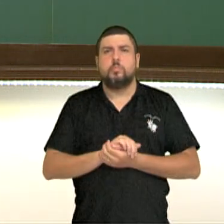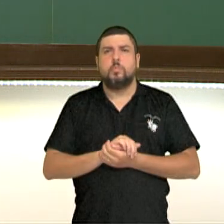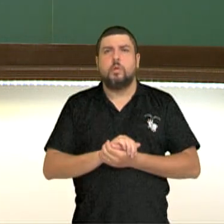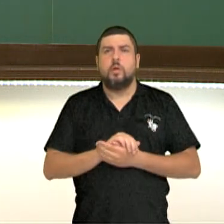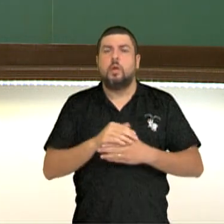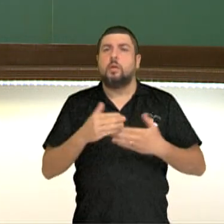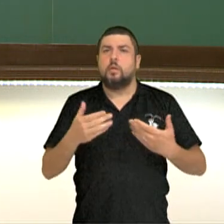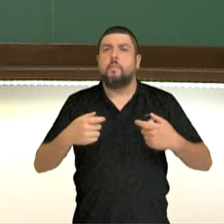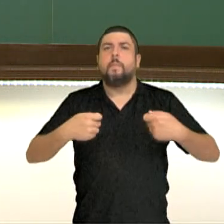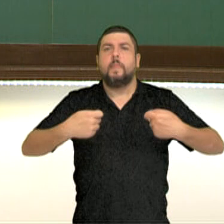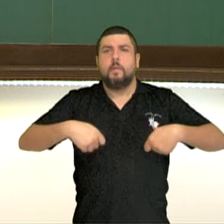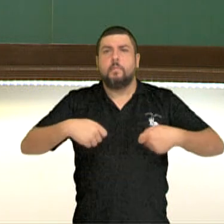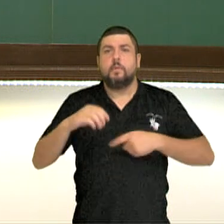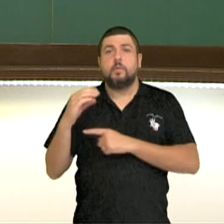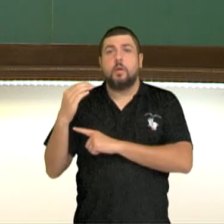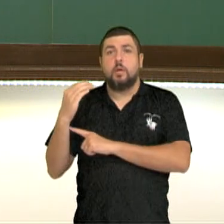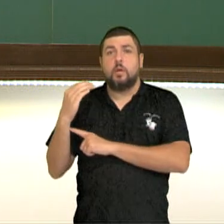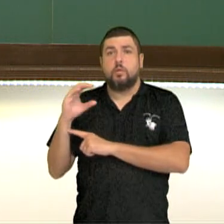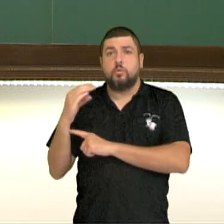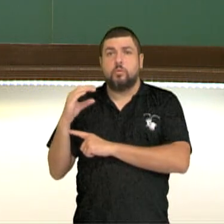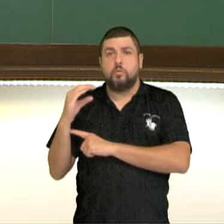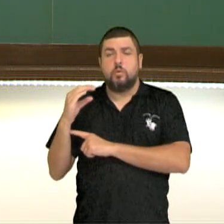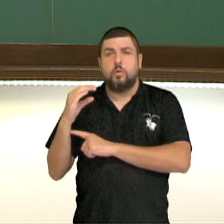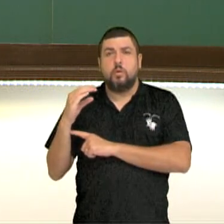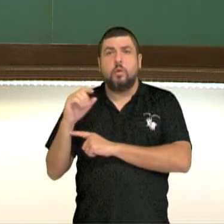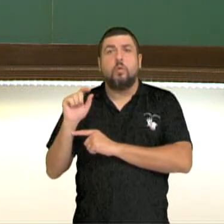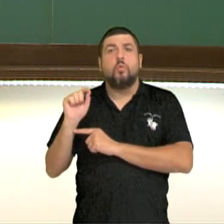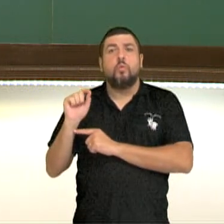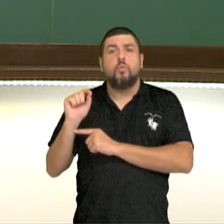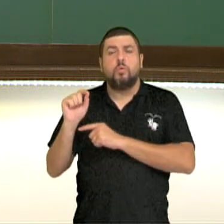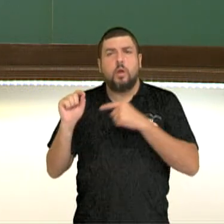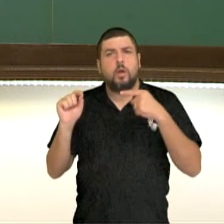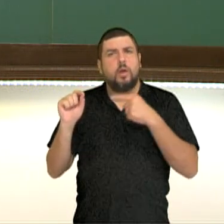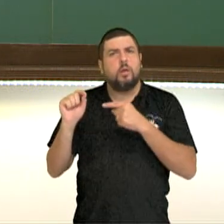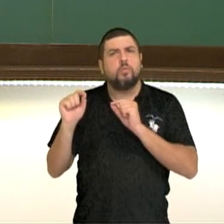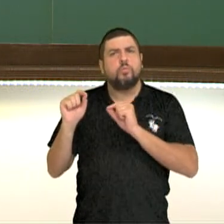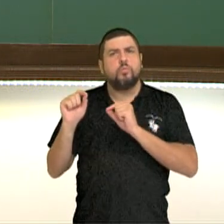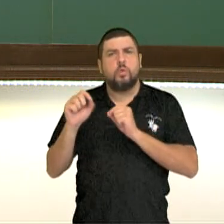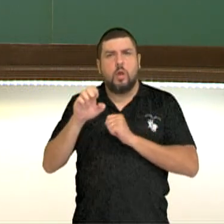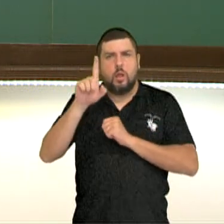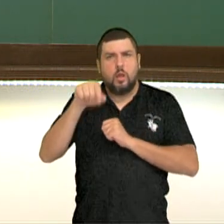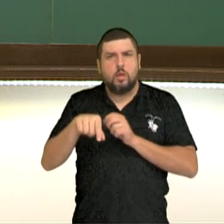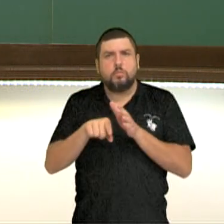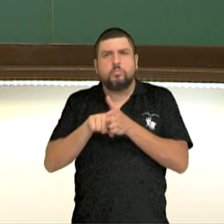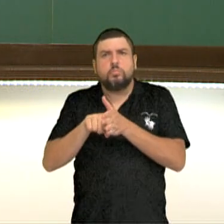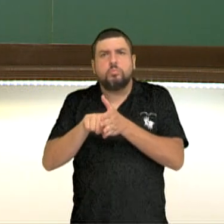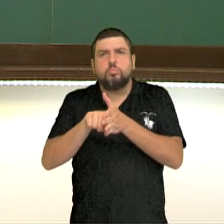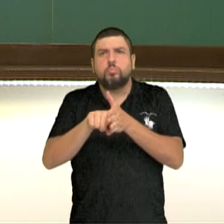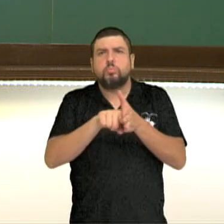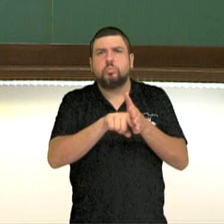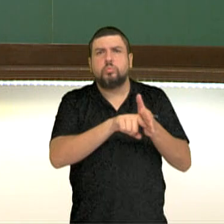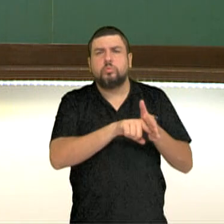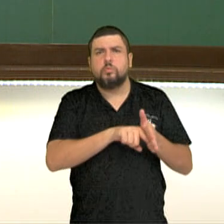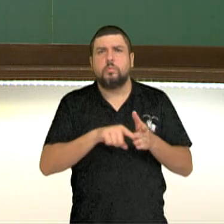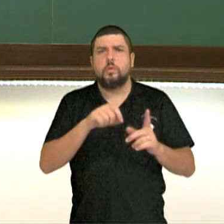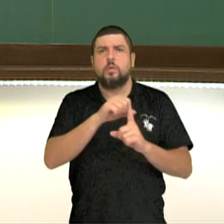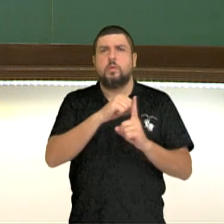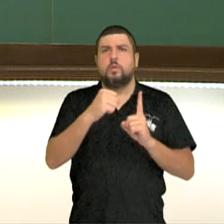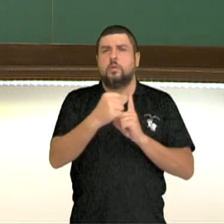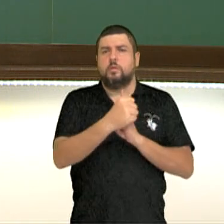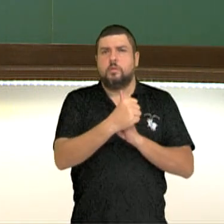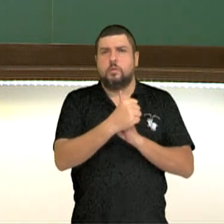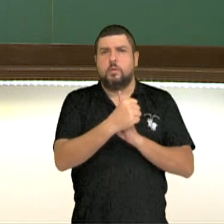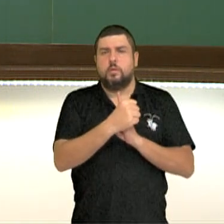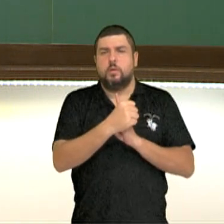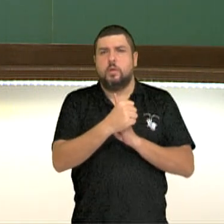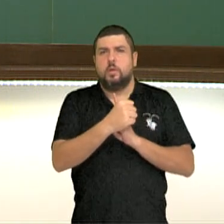necessidade de uma ciência que compreenda esses fenômenos sociais, essas mudanças, essas questões próprias, né, de uma sociedade que ela não é